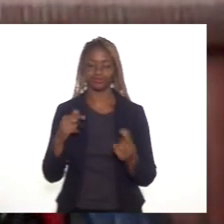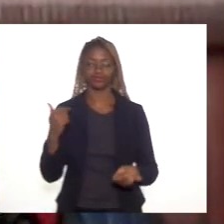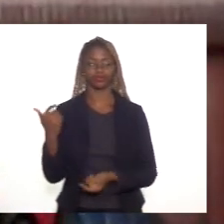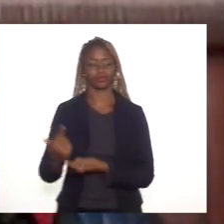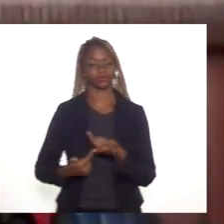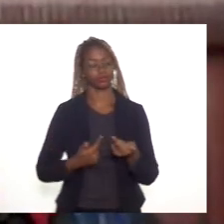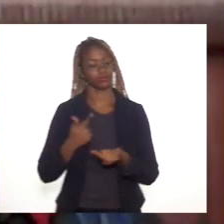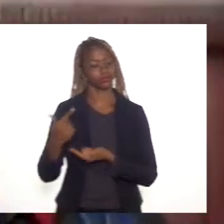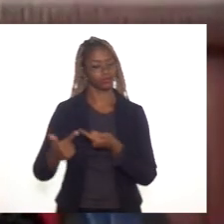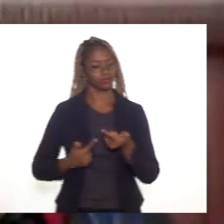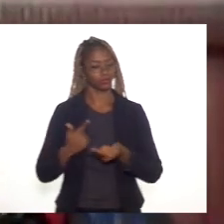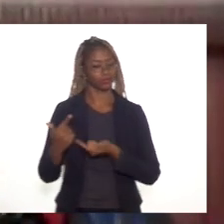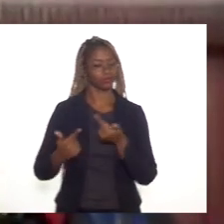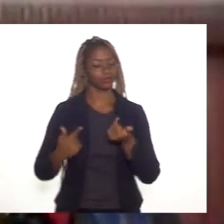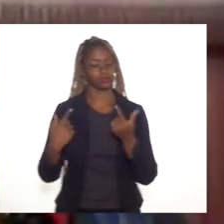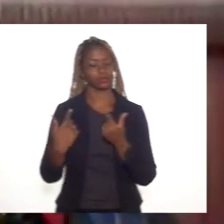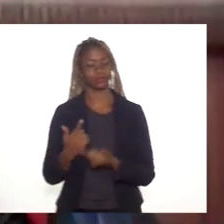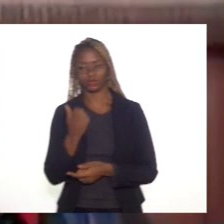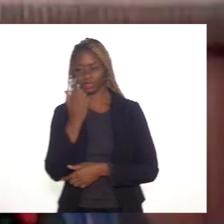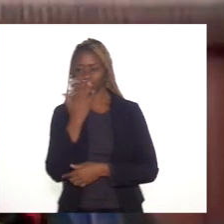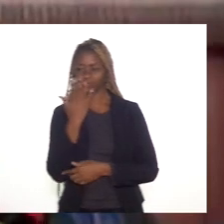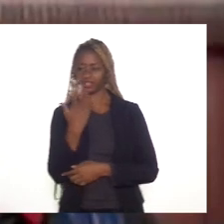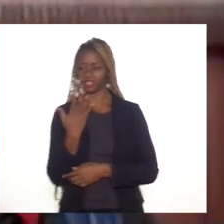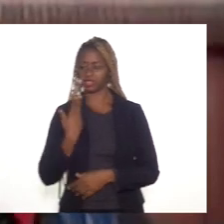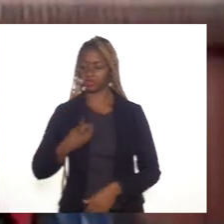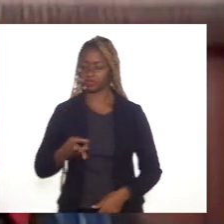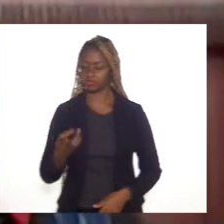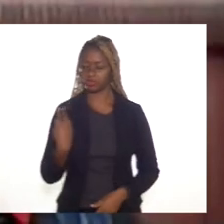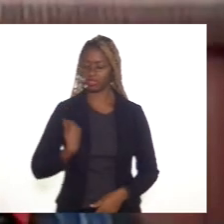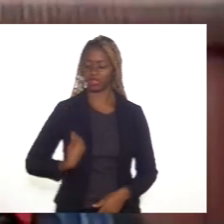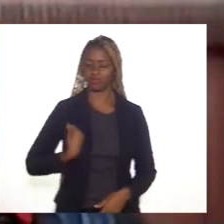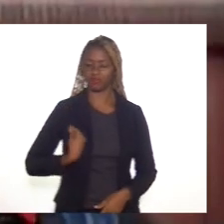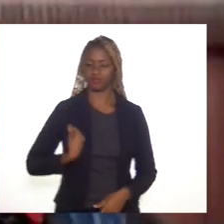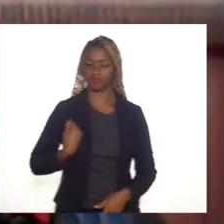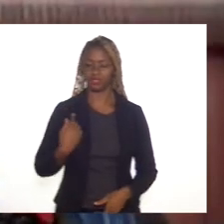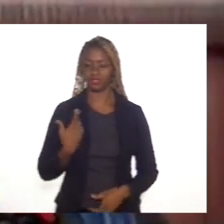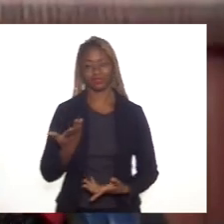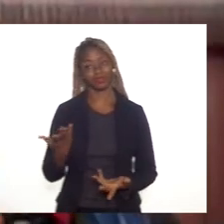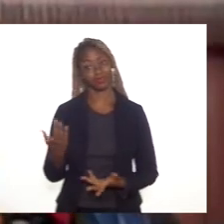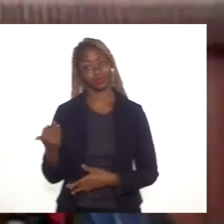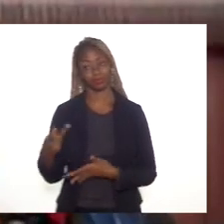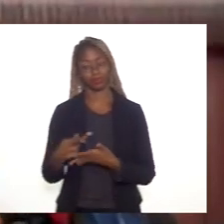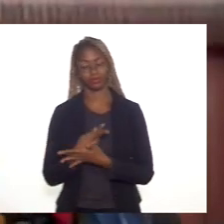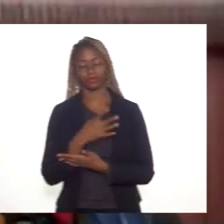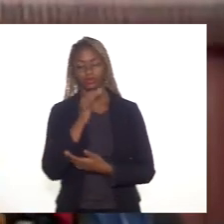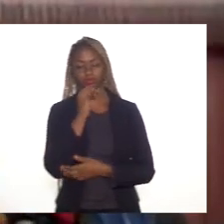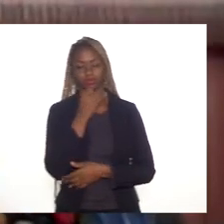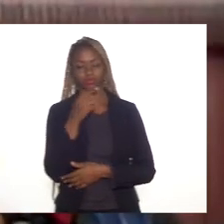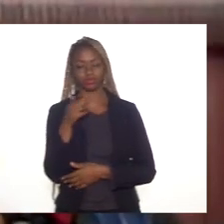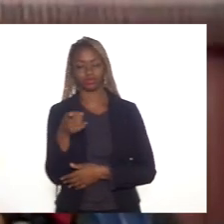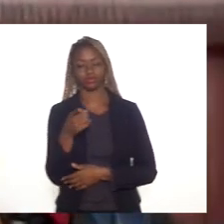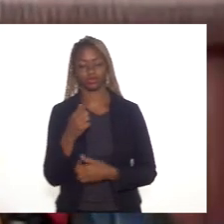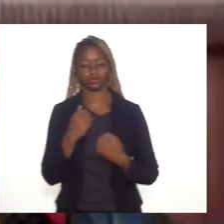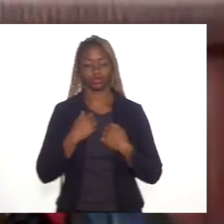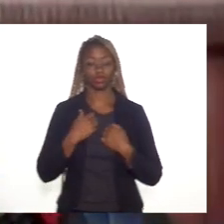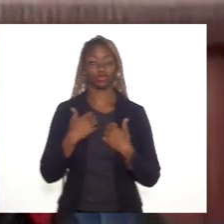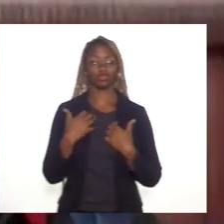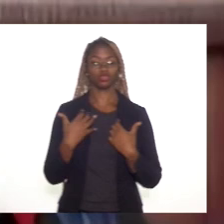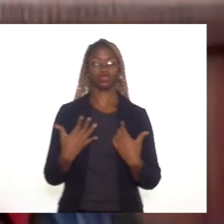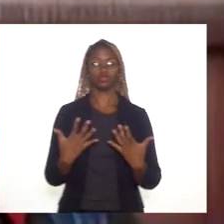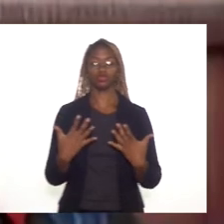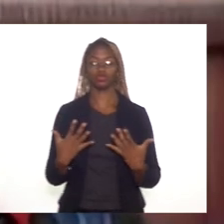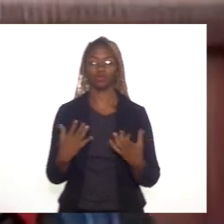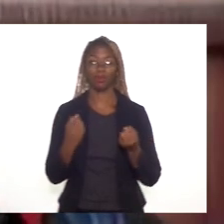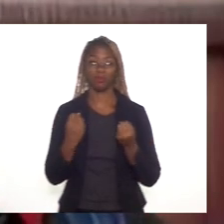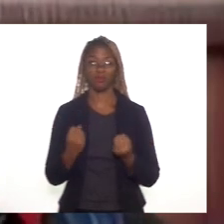trabalhando, enfrentando a vida depois de uma tristeza como essa e de um baque familiar como esse